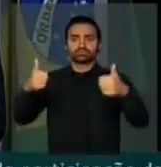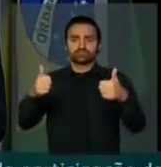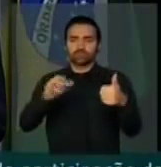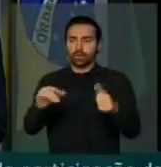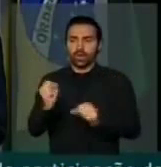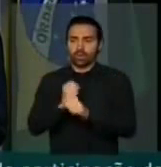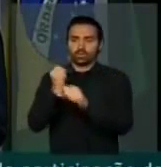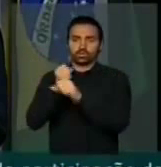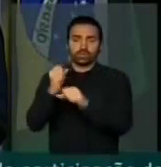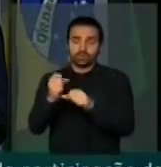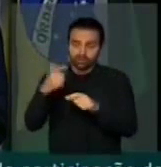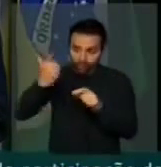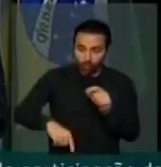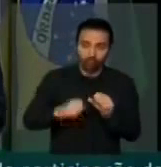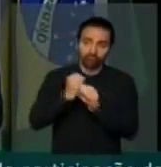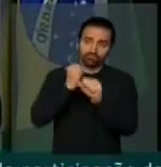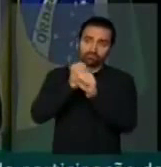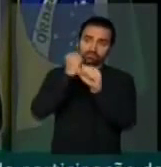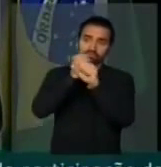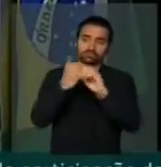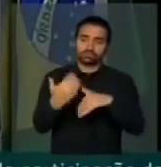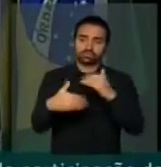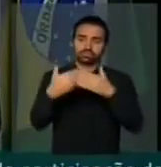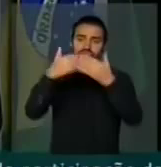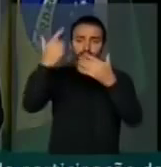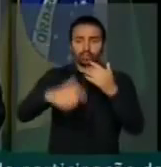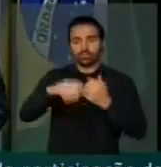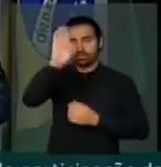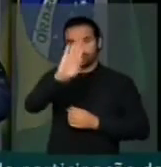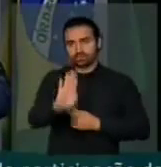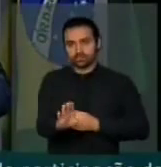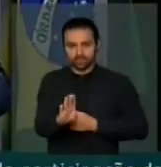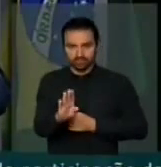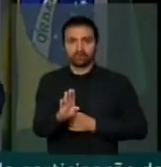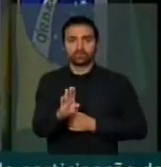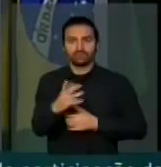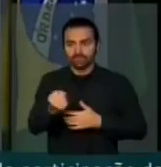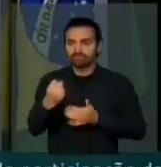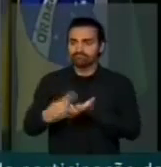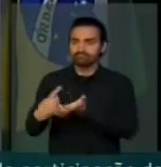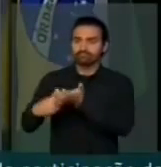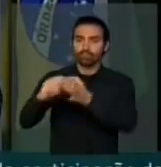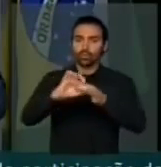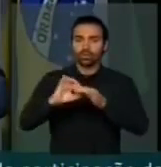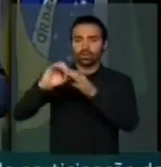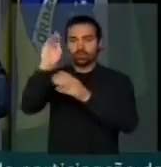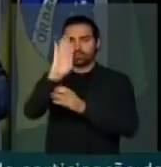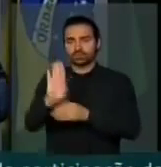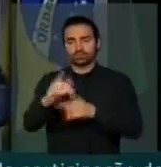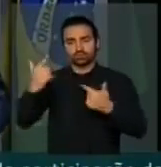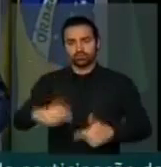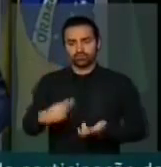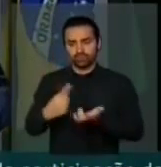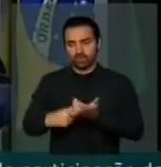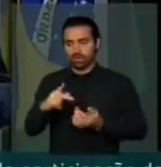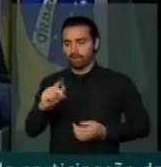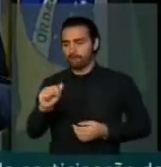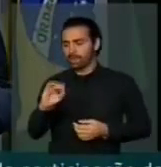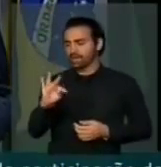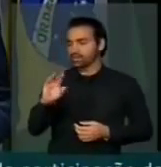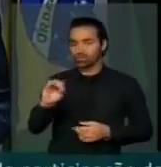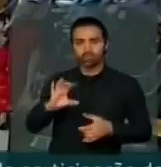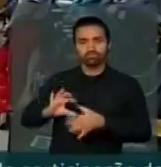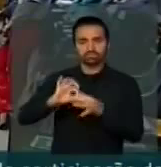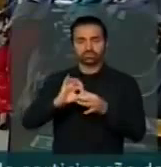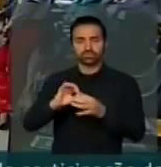não falo mais nem em construção do nosso país. Precisamos reconstruir o Brasil. repactuar o Brasil, um pacto social, um